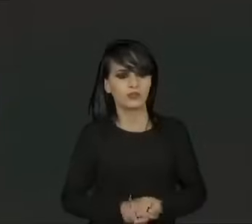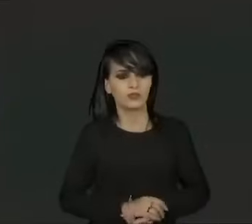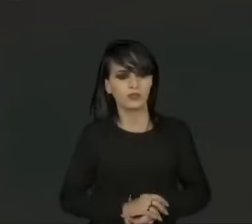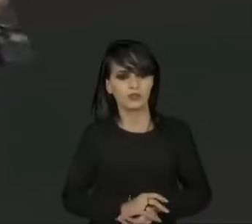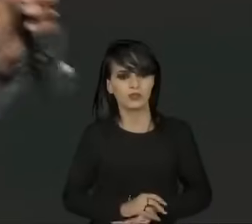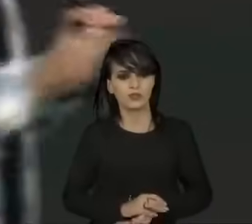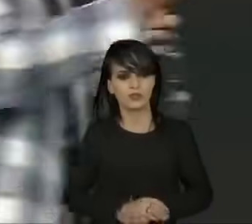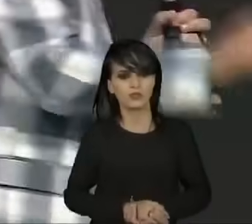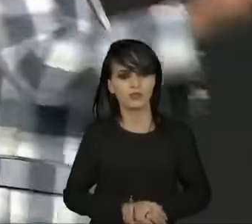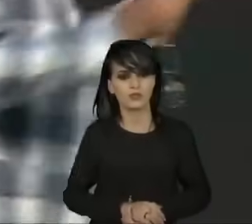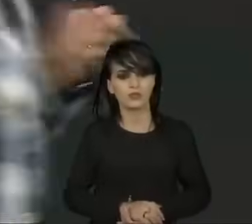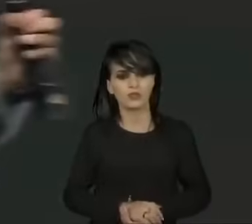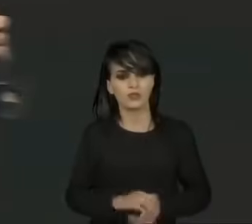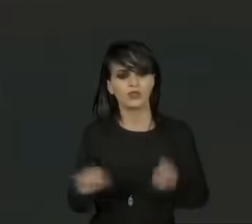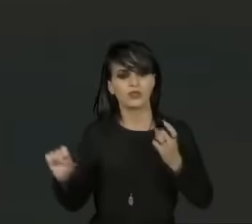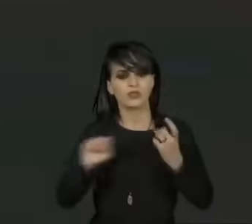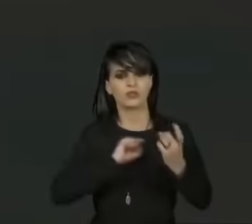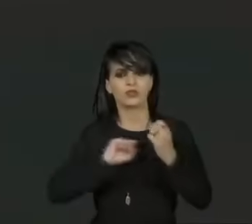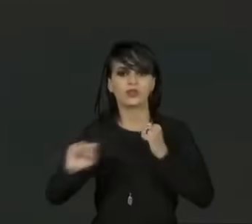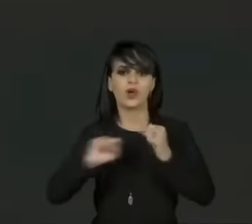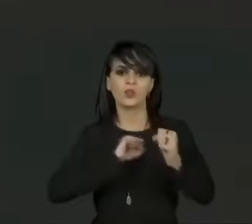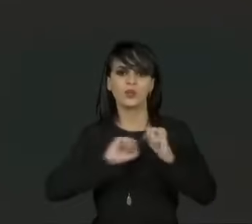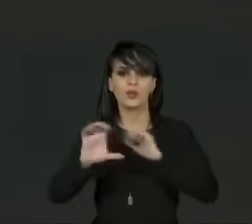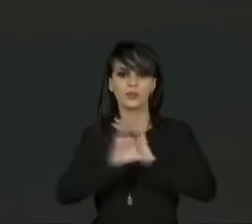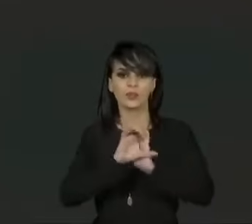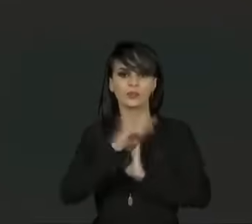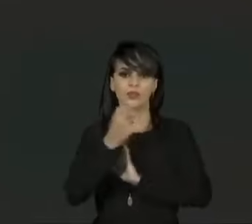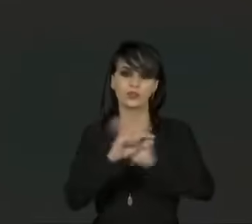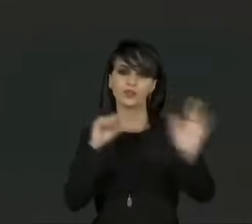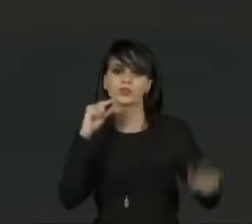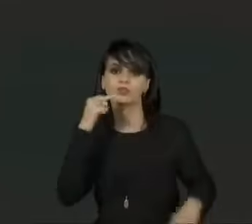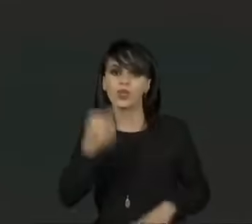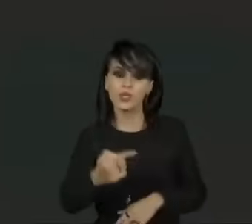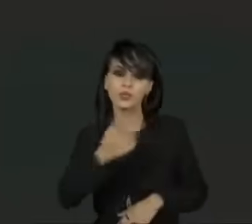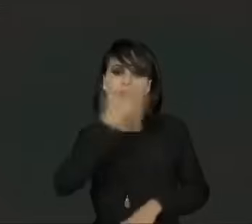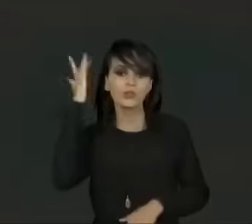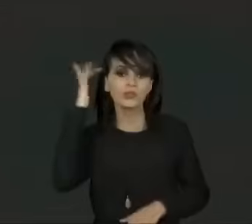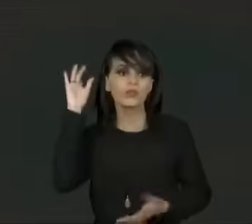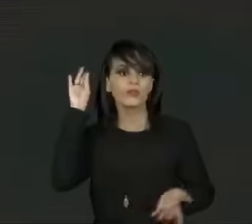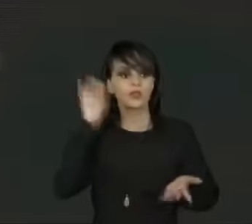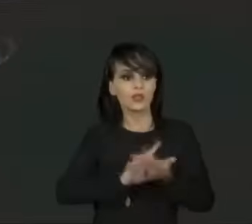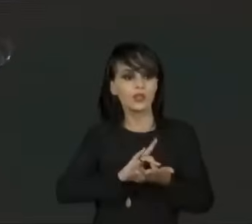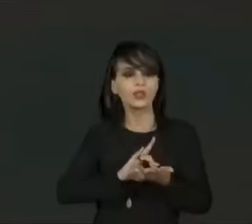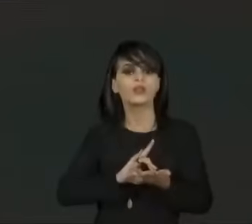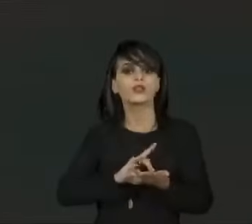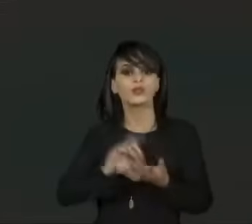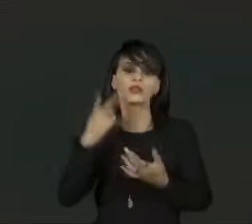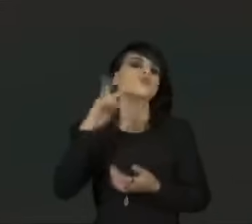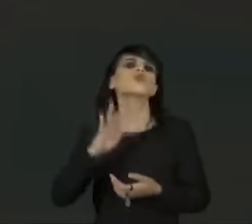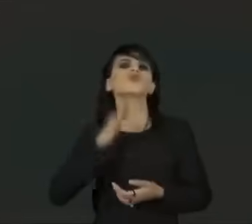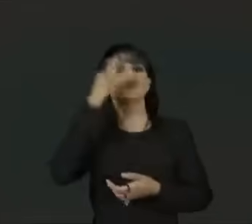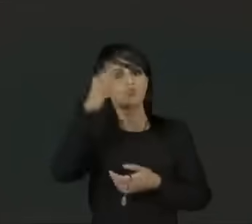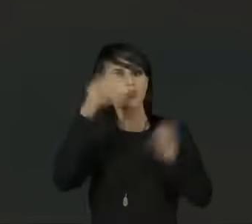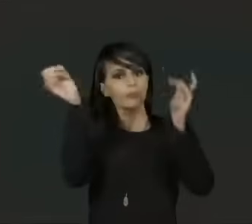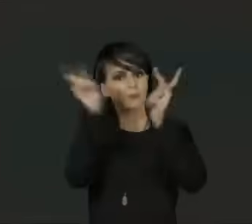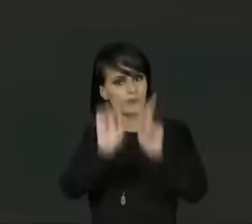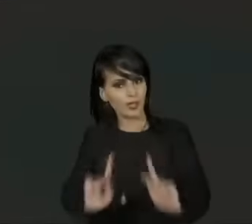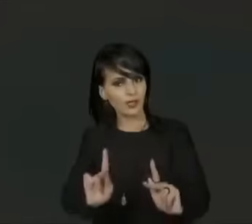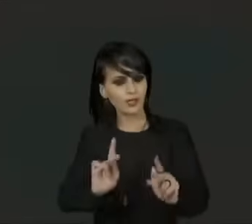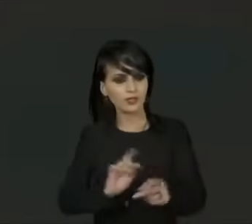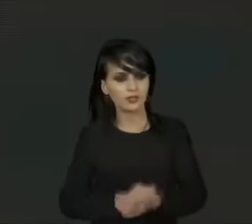segura Salmo 37 Versículo 7 diz que a pessoa sincera o seu futuro será de